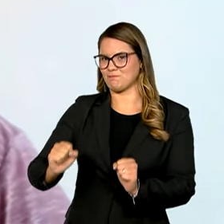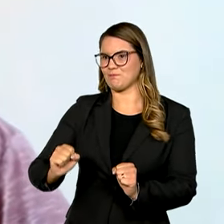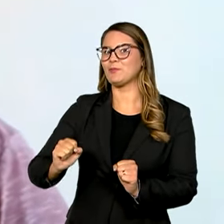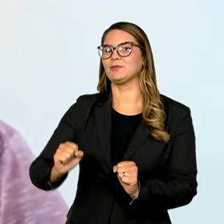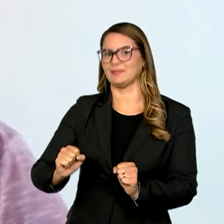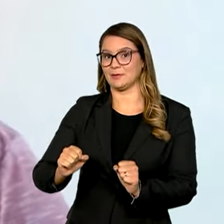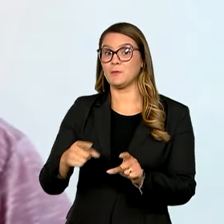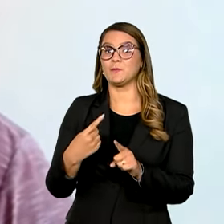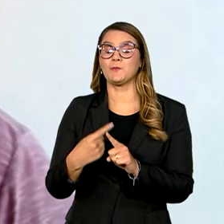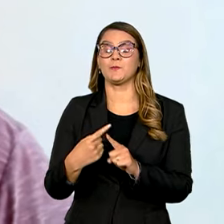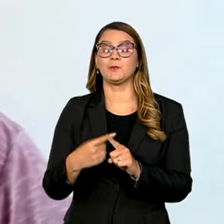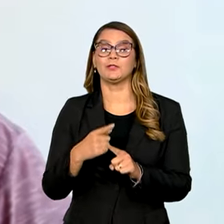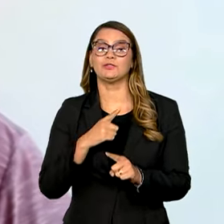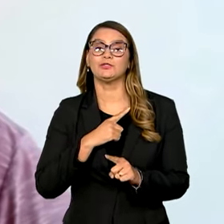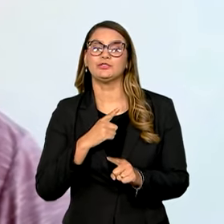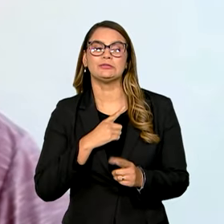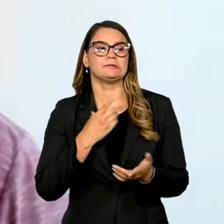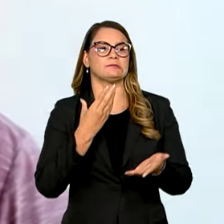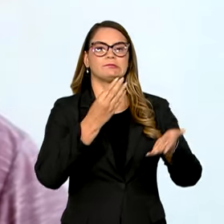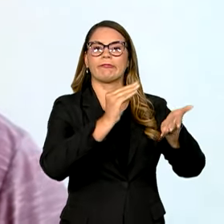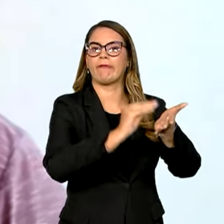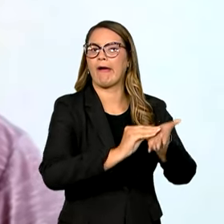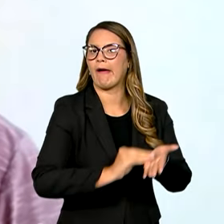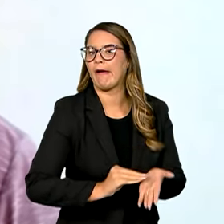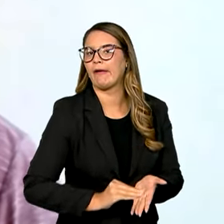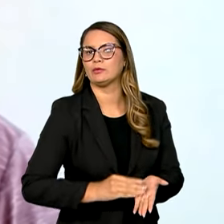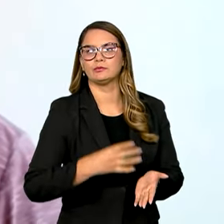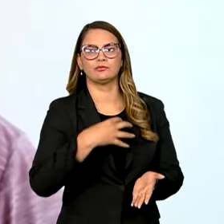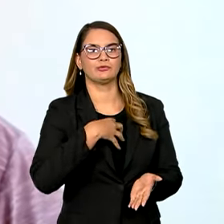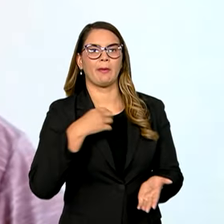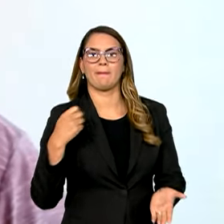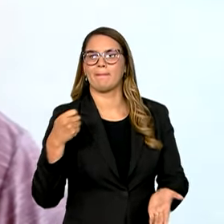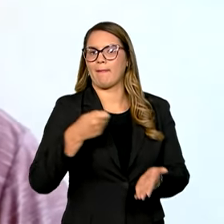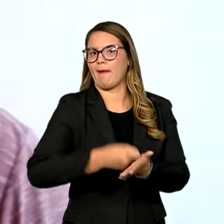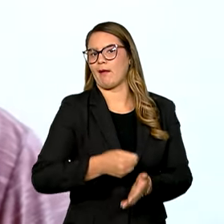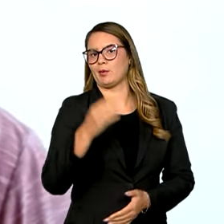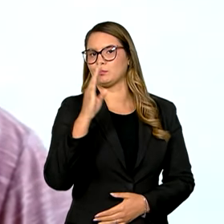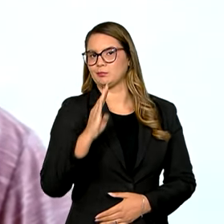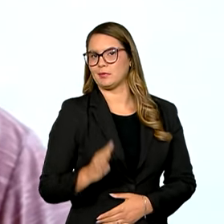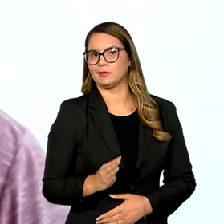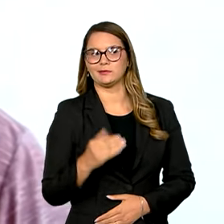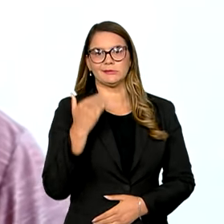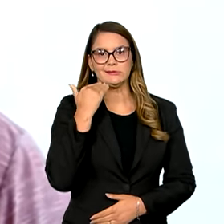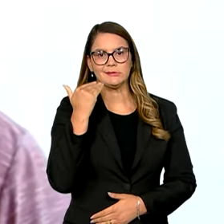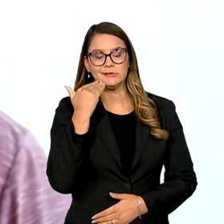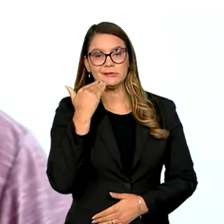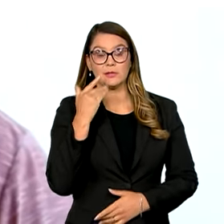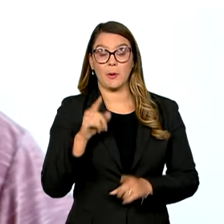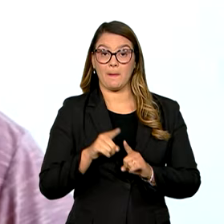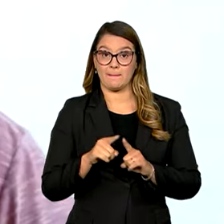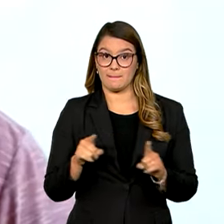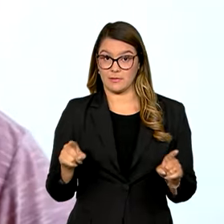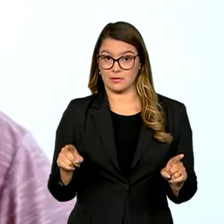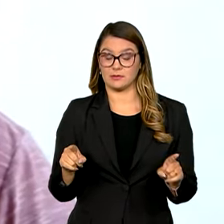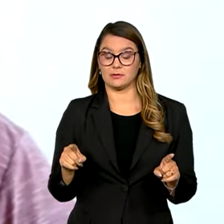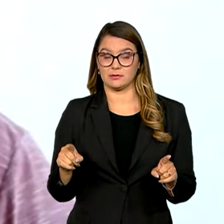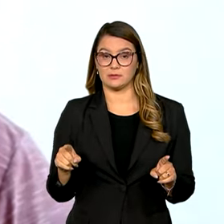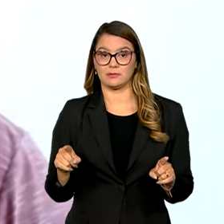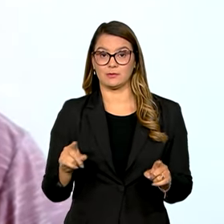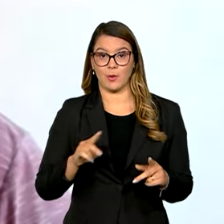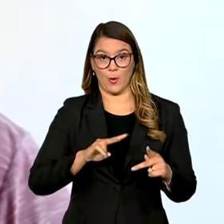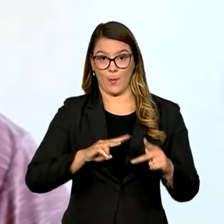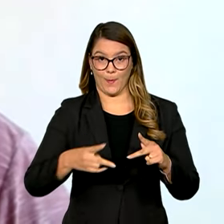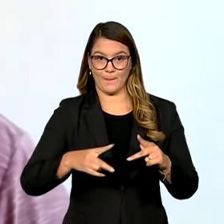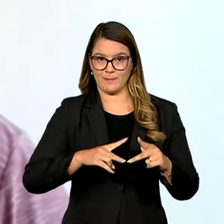a gente tinha muitas lacunas nos meios de pagamento digitais dentro do Brasil, mas a adoção do Pix